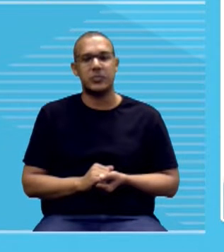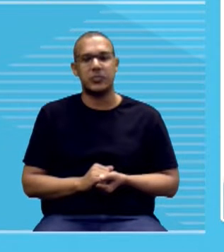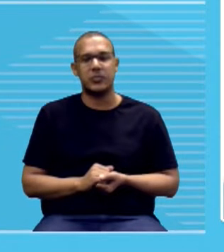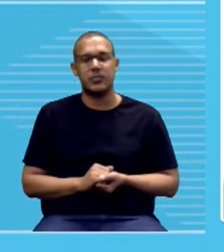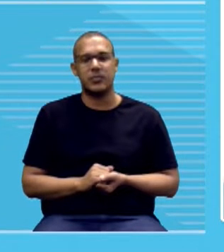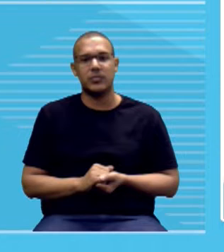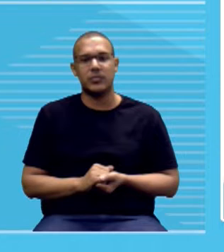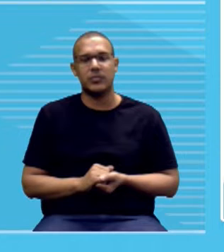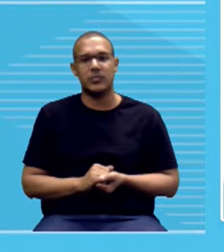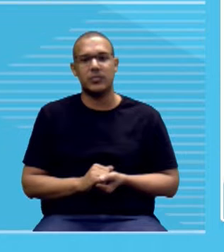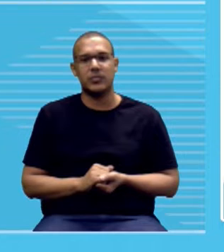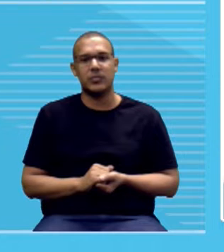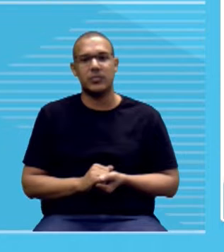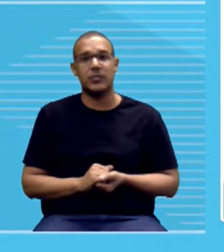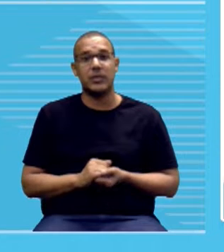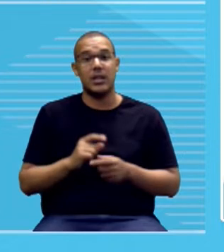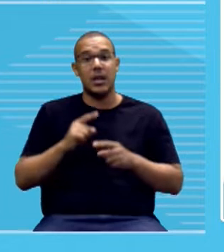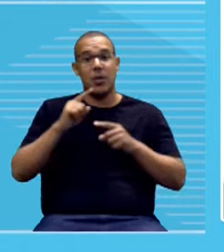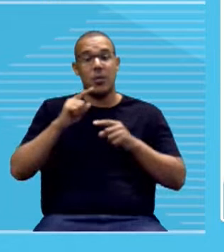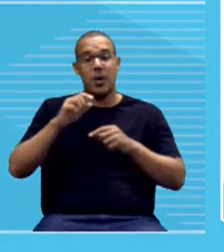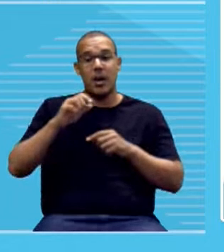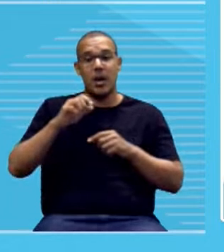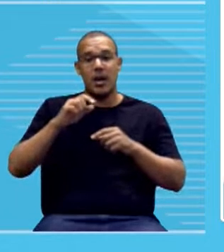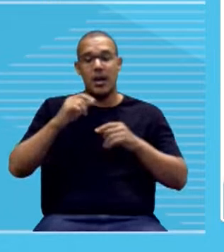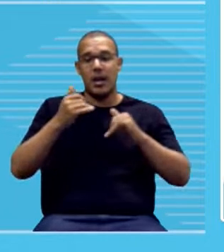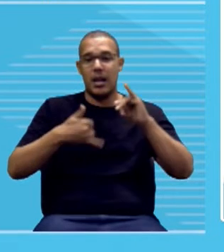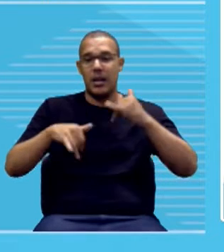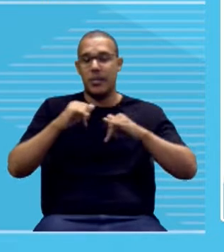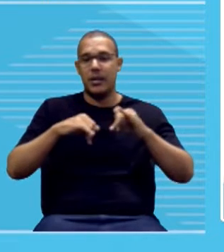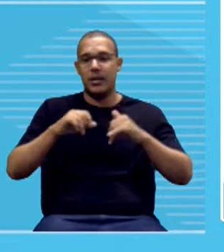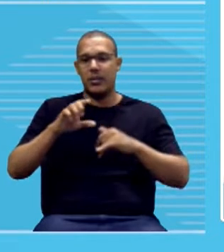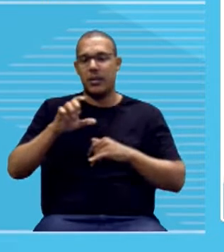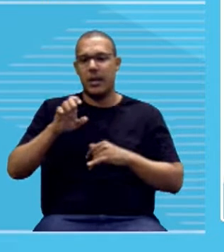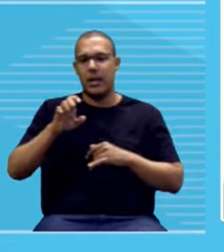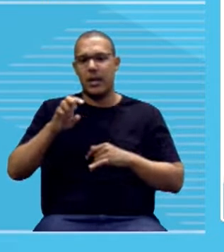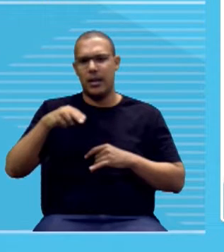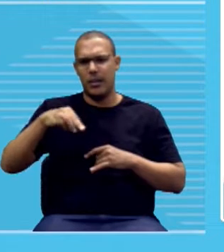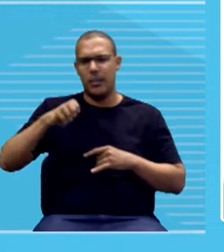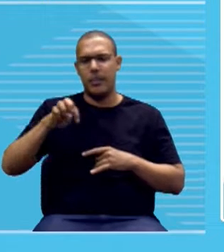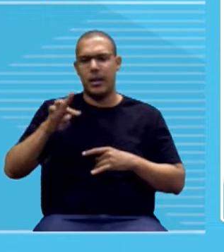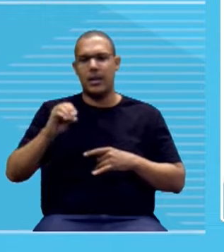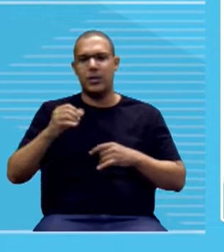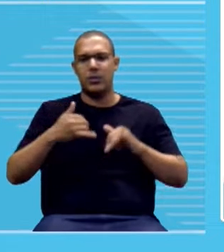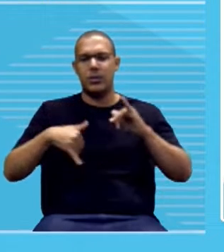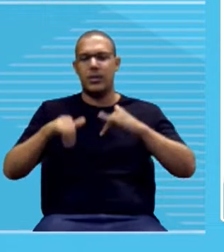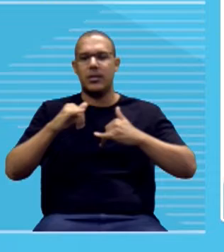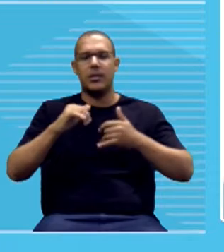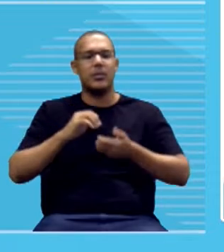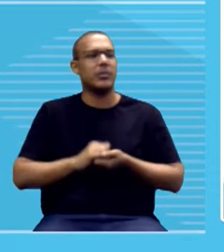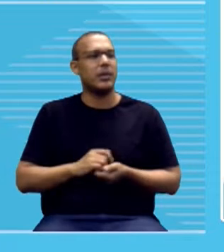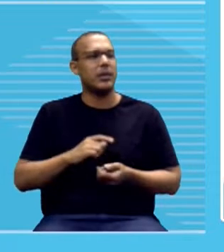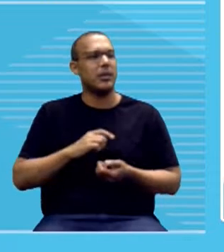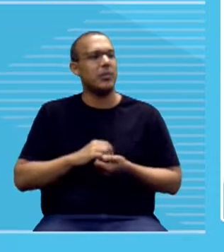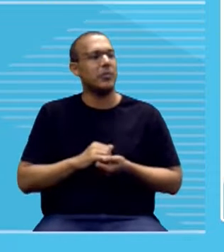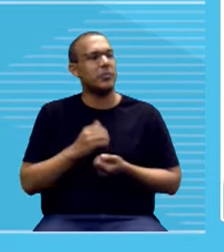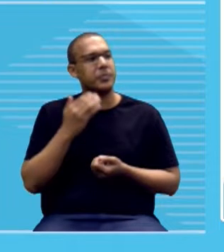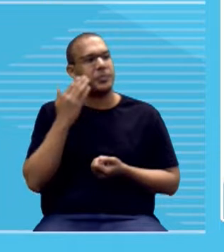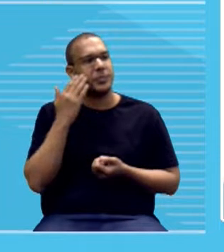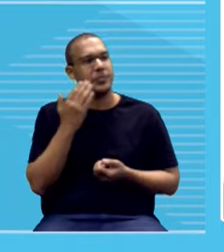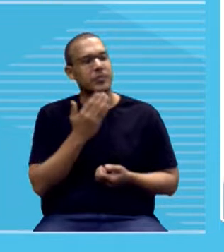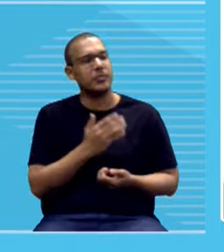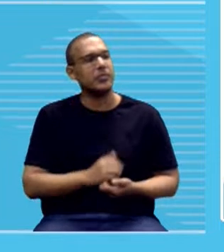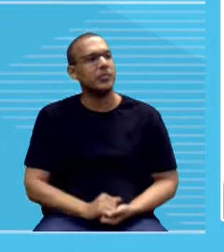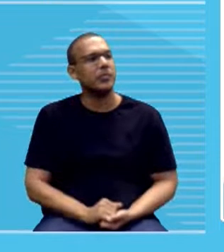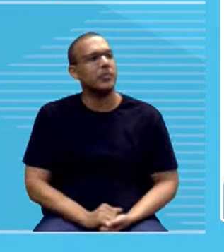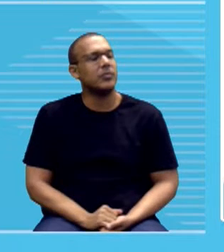usinas nucleares. Aqui eu estou falando do elemento químico. A fissão do urânio 235 produz 3 nêutrons que saem com uma velocidade